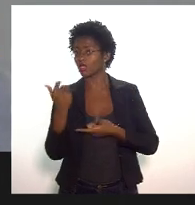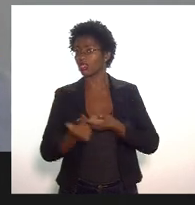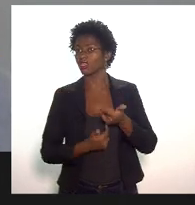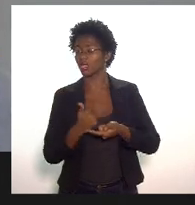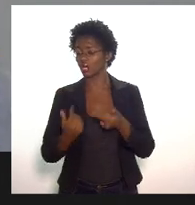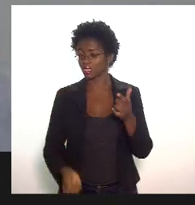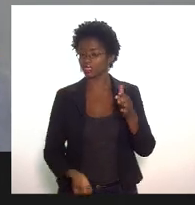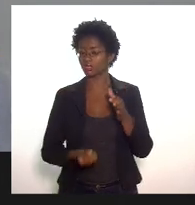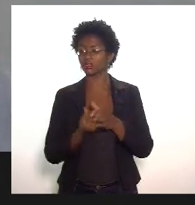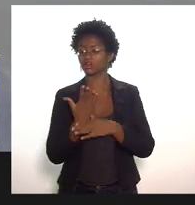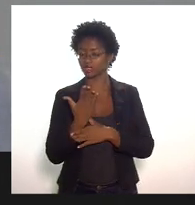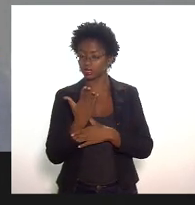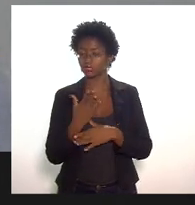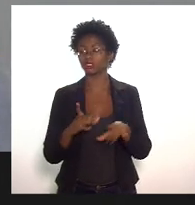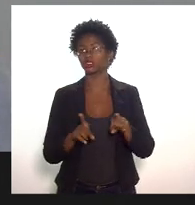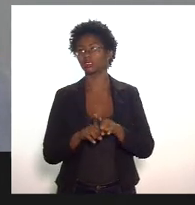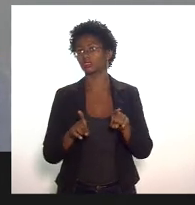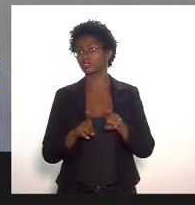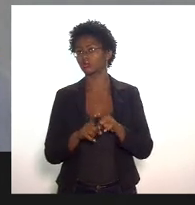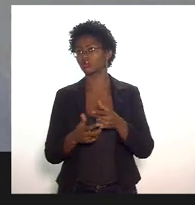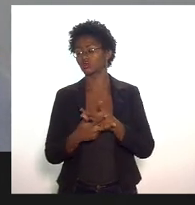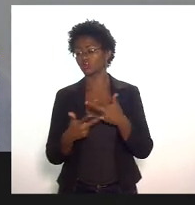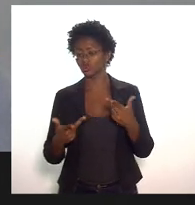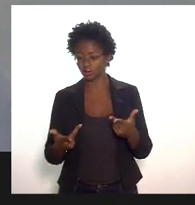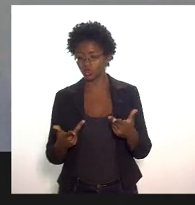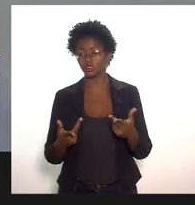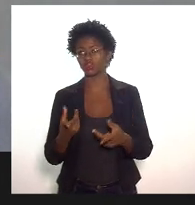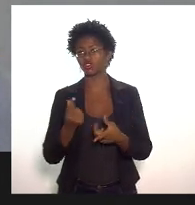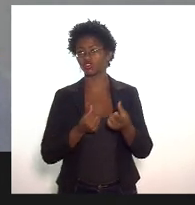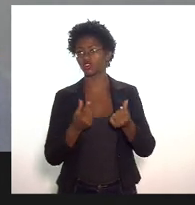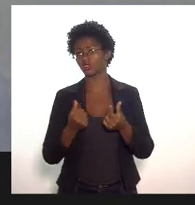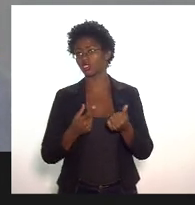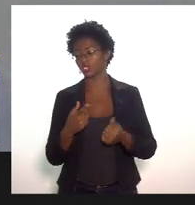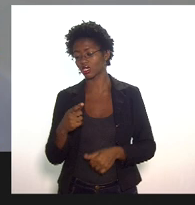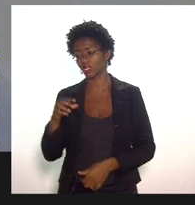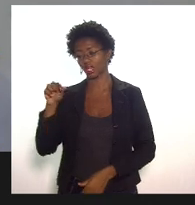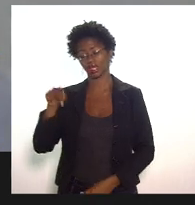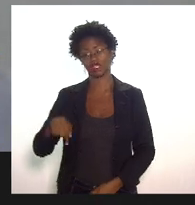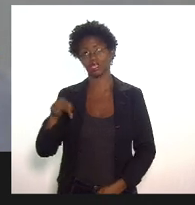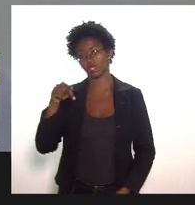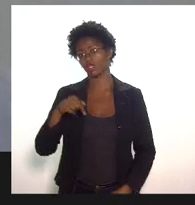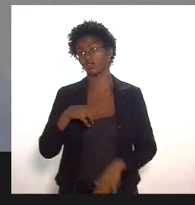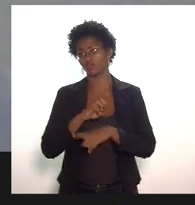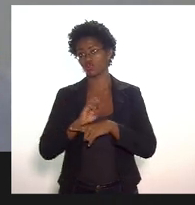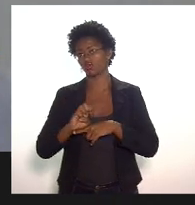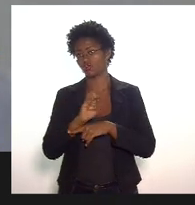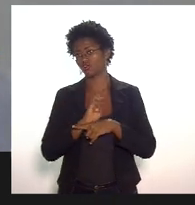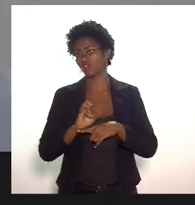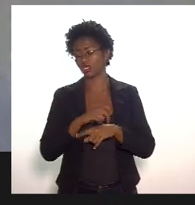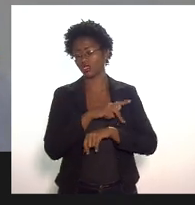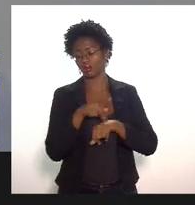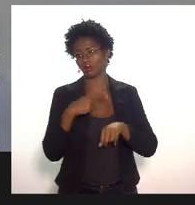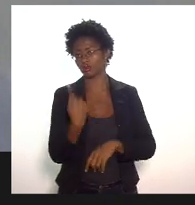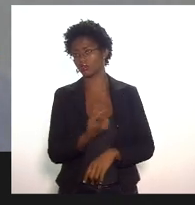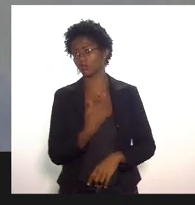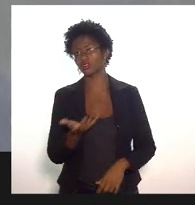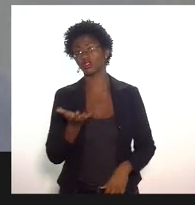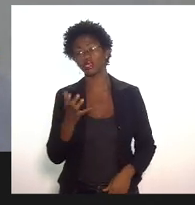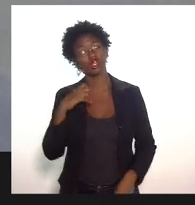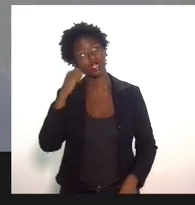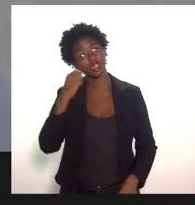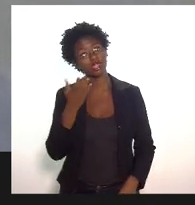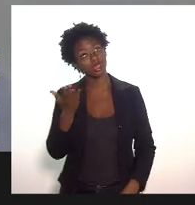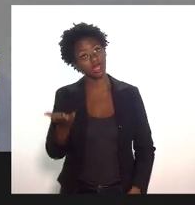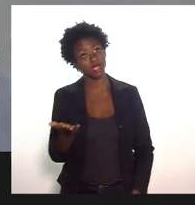recursos que são deixados nas nossas cidades, nos nossos estados. E gostaria, senador, que com muito carinho,